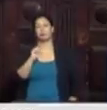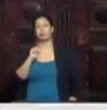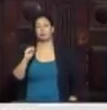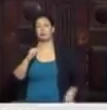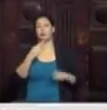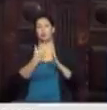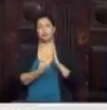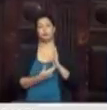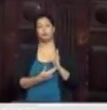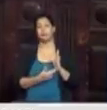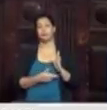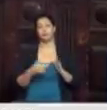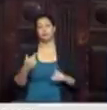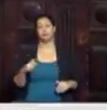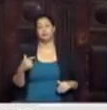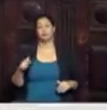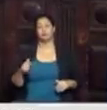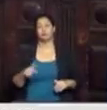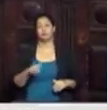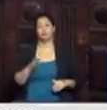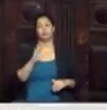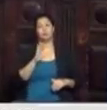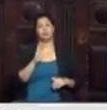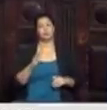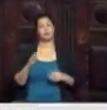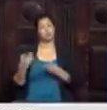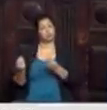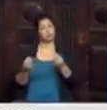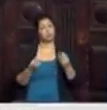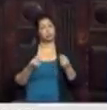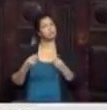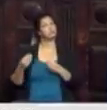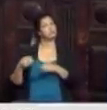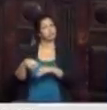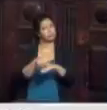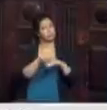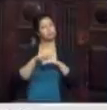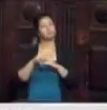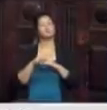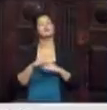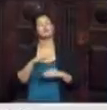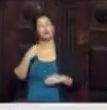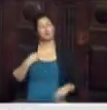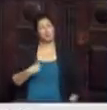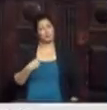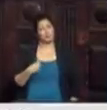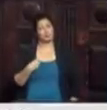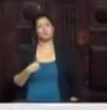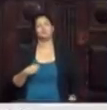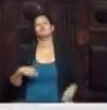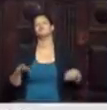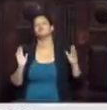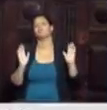regulamentada. Mas vários dos seus dispositivos estão presentes entre